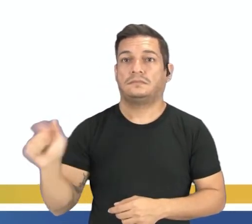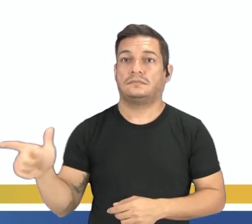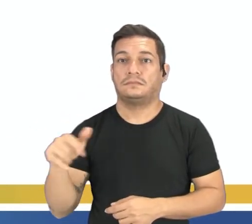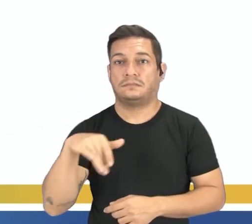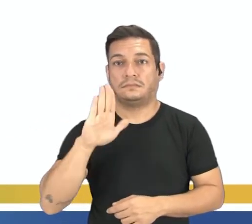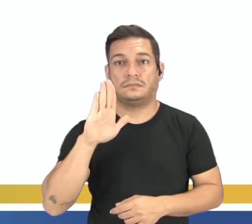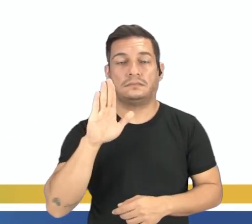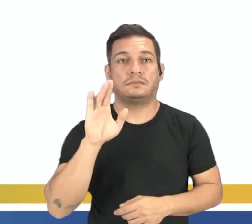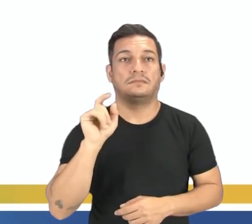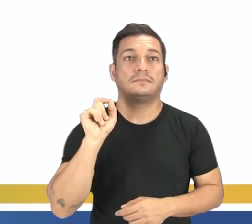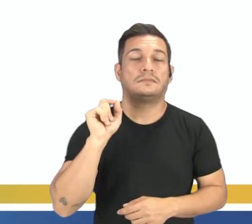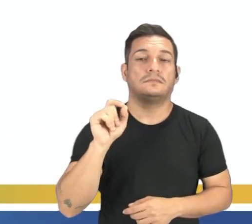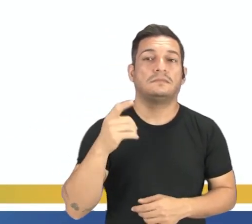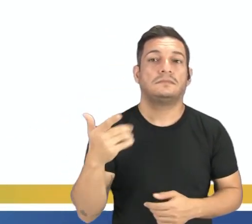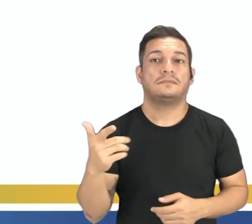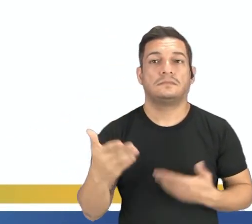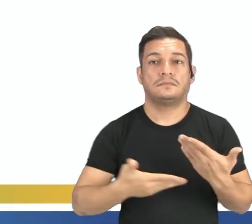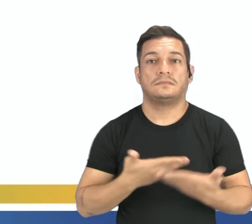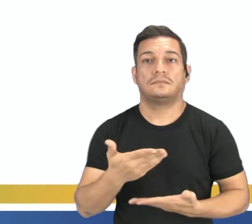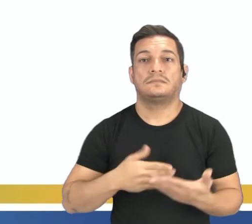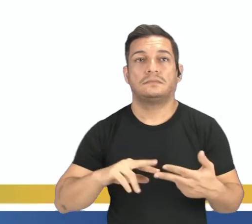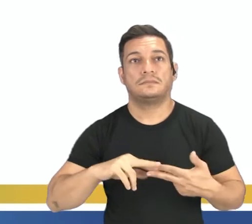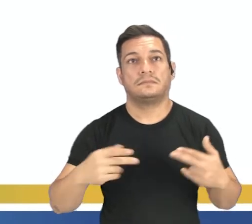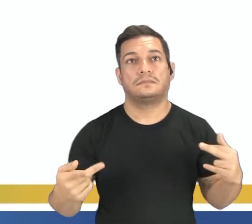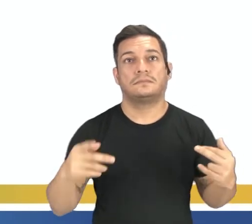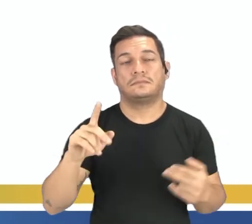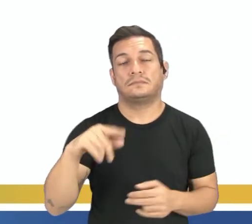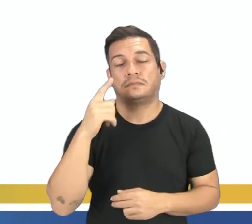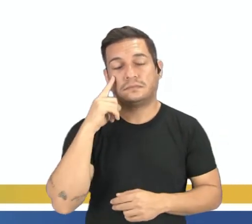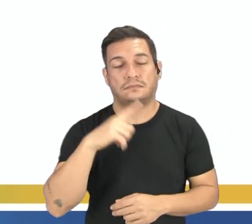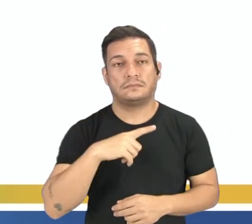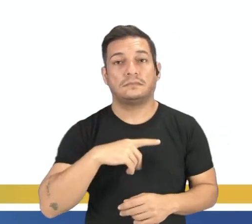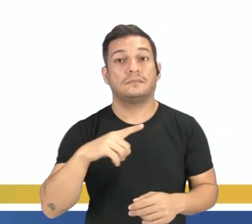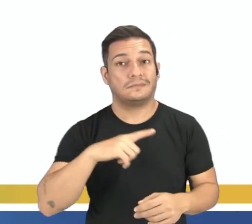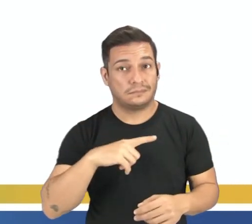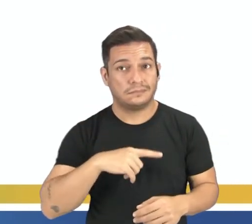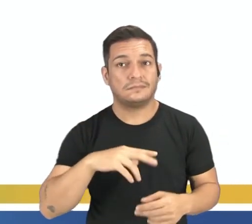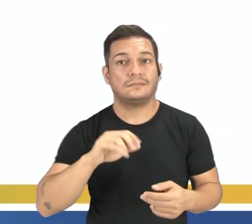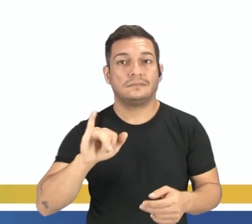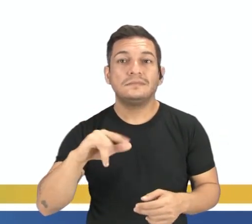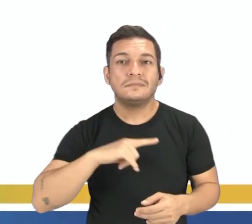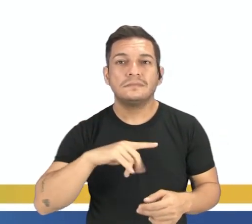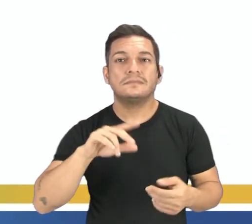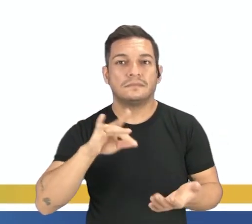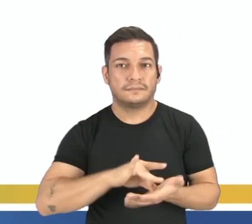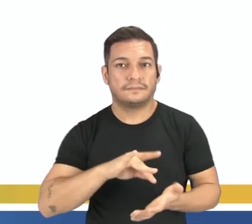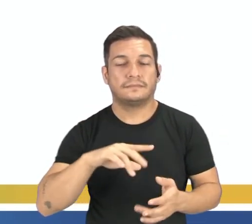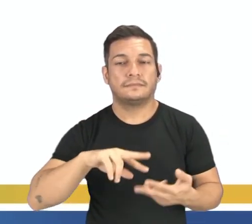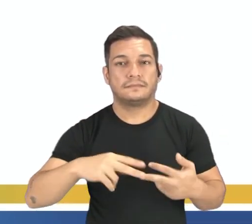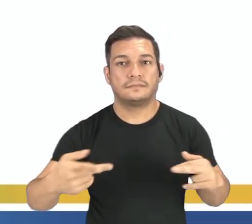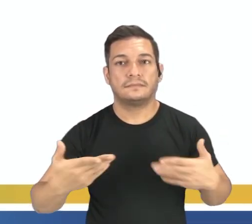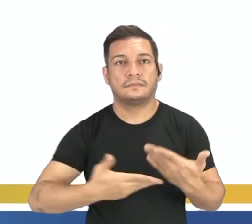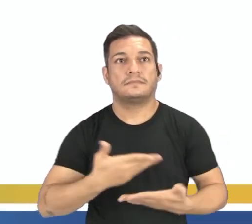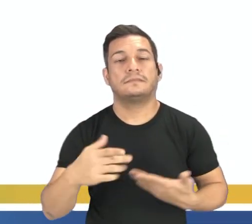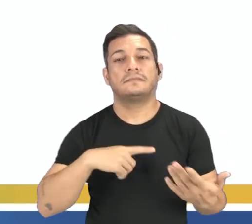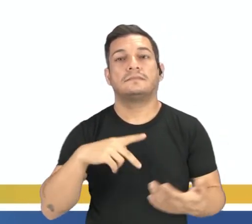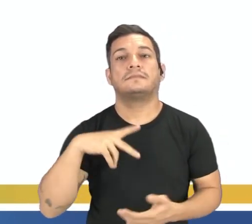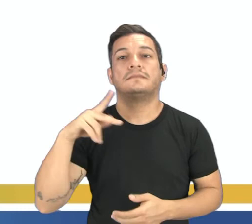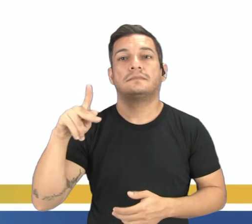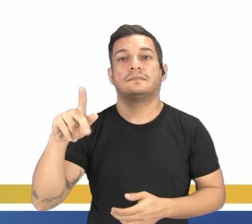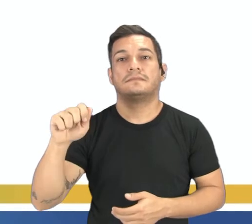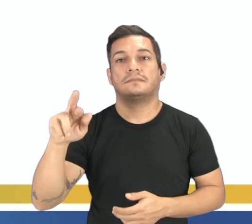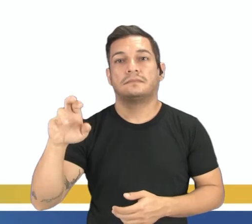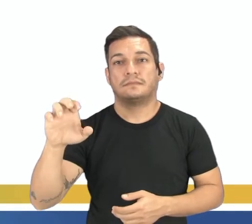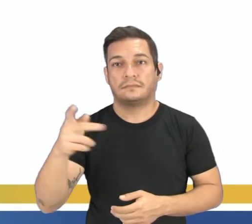considerar a interação gênica. O nome já está falando. Quando eu tenho interação gênica, eu tenho os pares e os alelos,